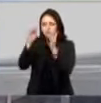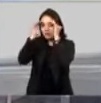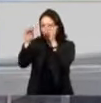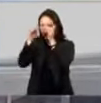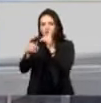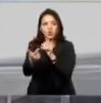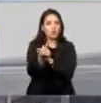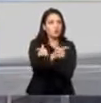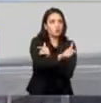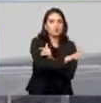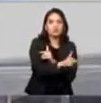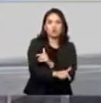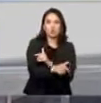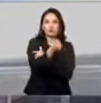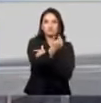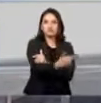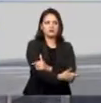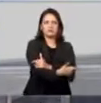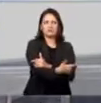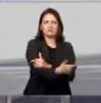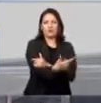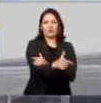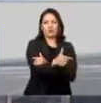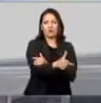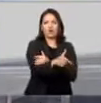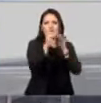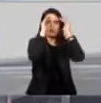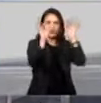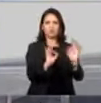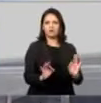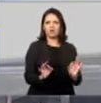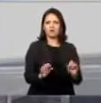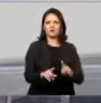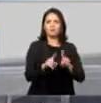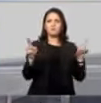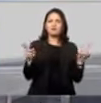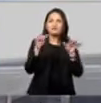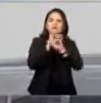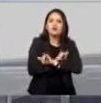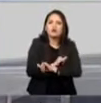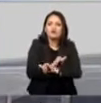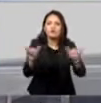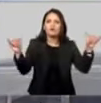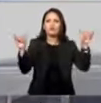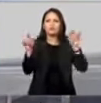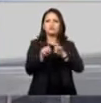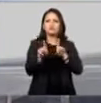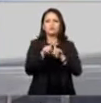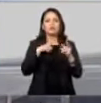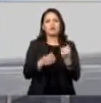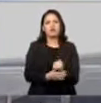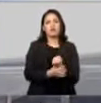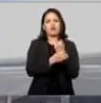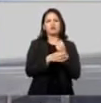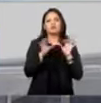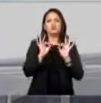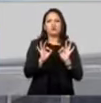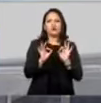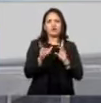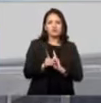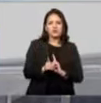em detrimento das minorias. Uma vez que só a livre circulação de informações e ideias pode garantir o pleno exercício da